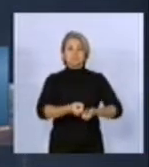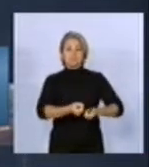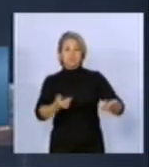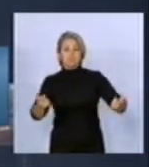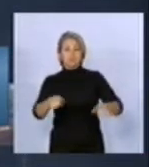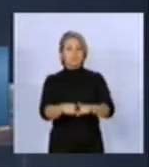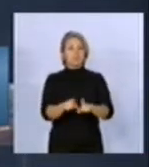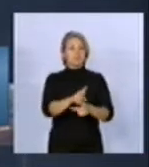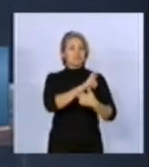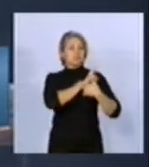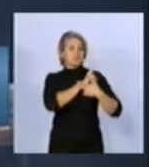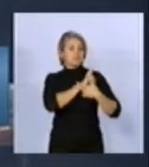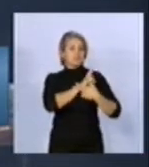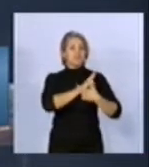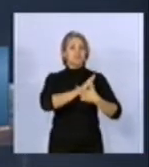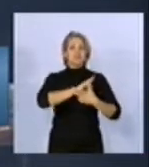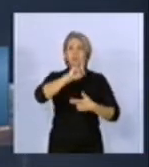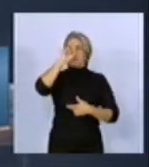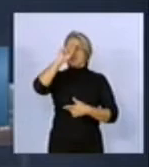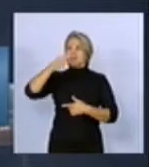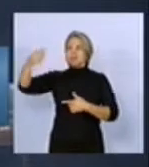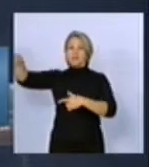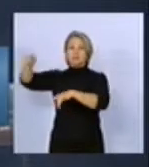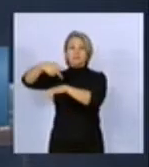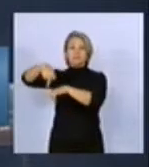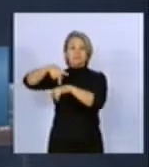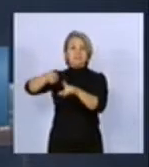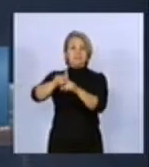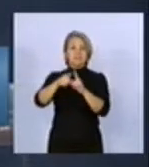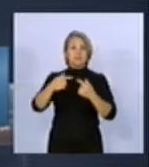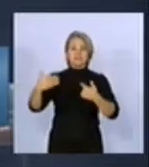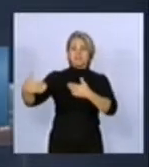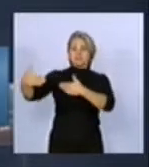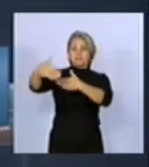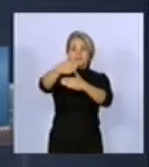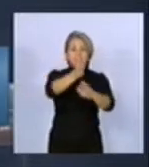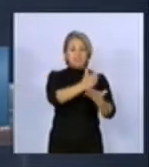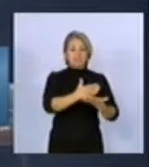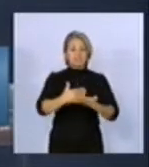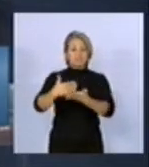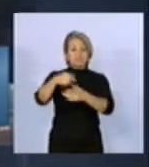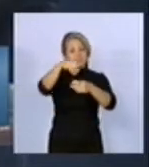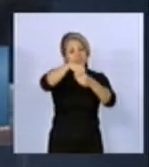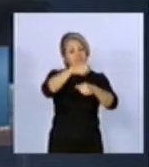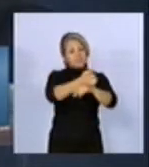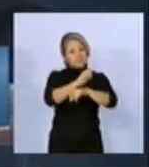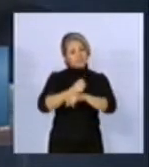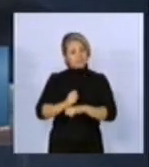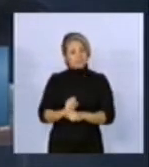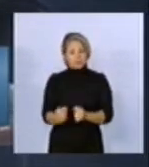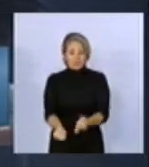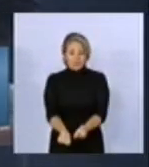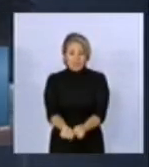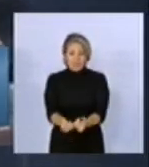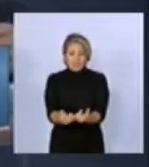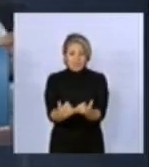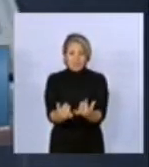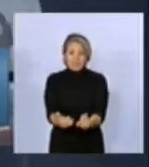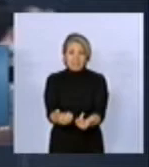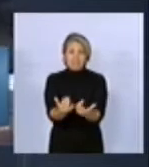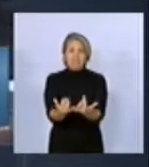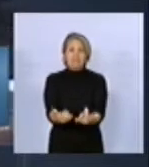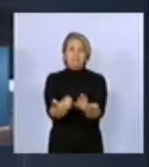sobre exportações e na geração de divisas para o nosso estado e a queima uma prática já